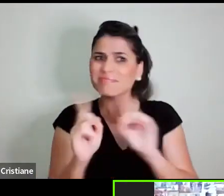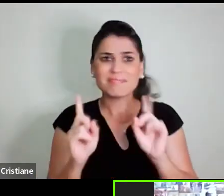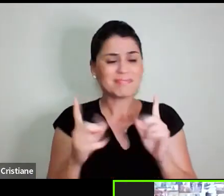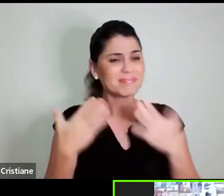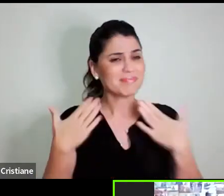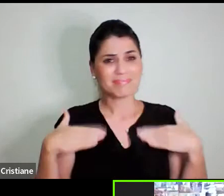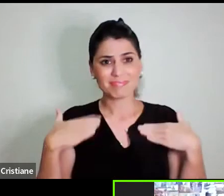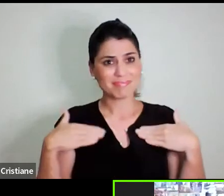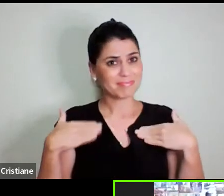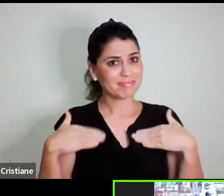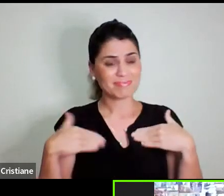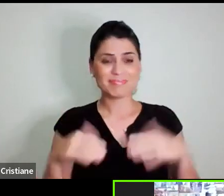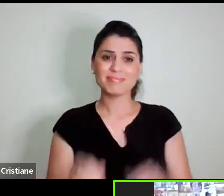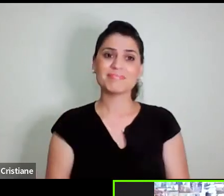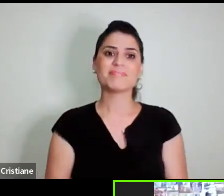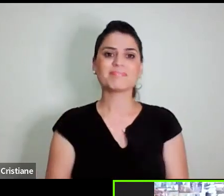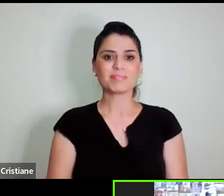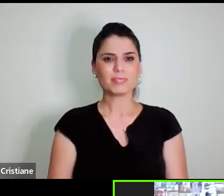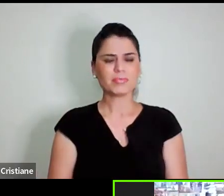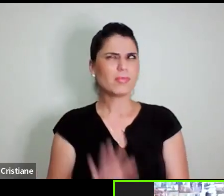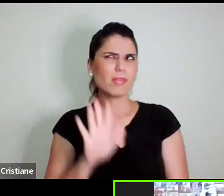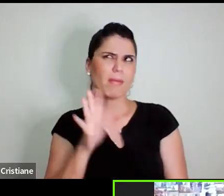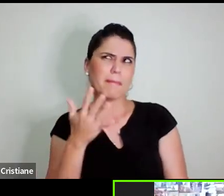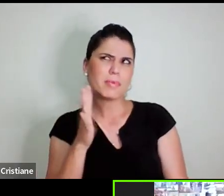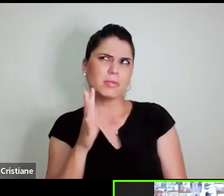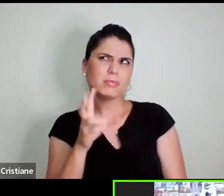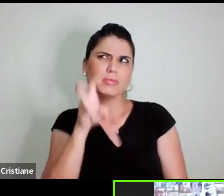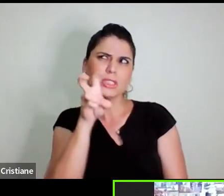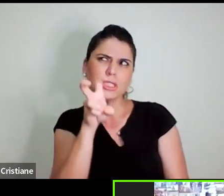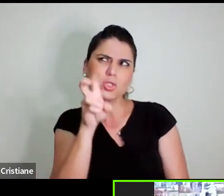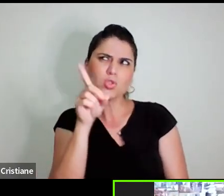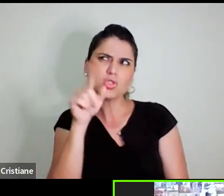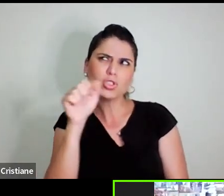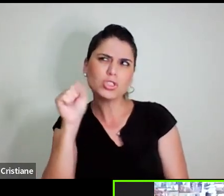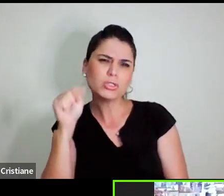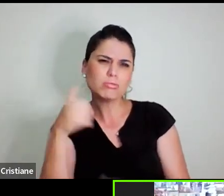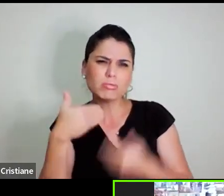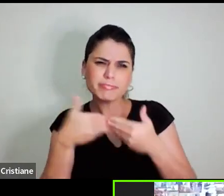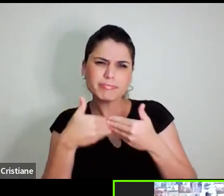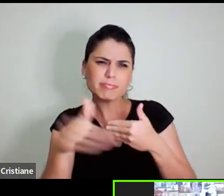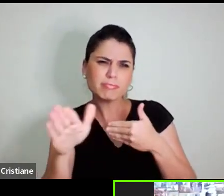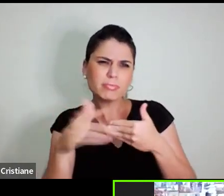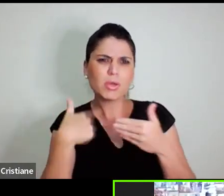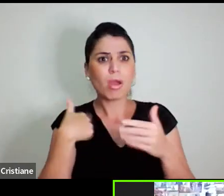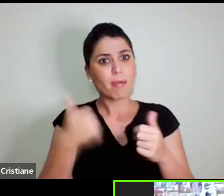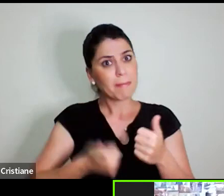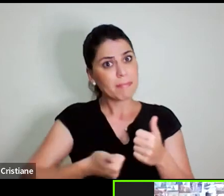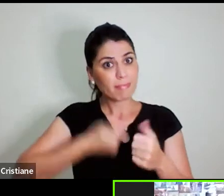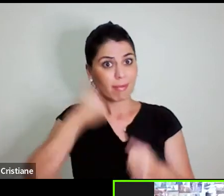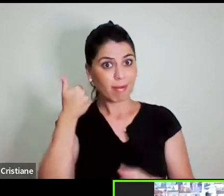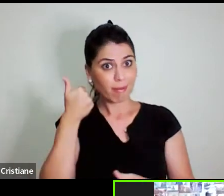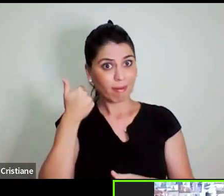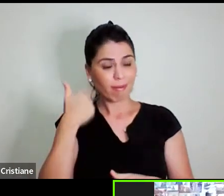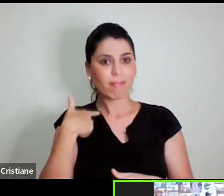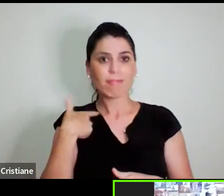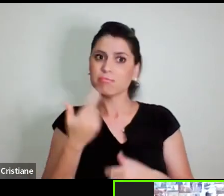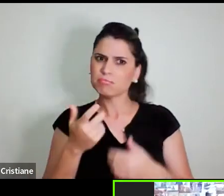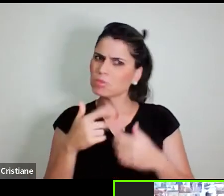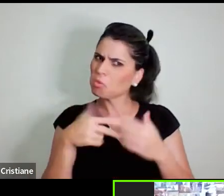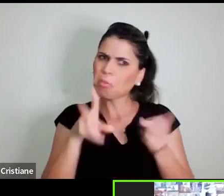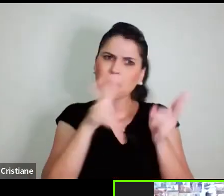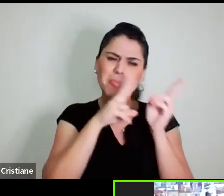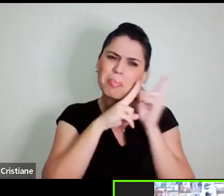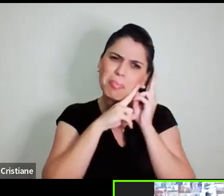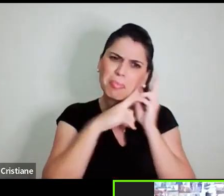Isso foi uns 5 dias depois, eu já estava assim, com esses sem essa perturbação à noite do